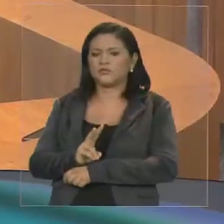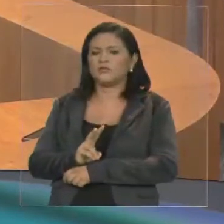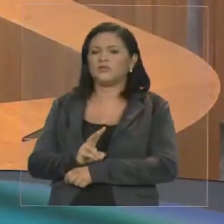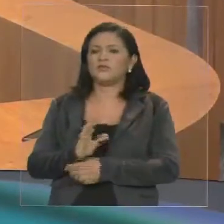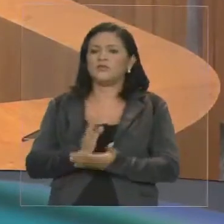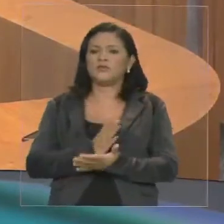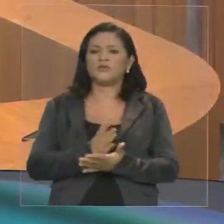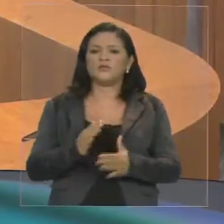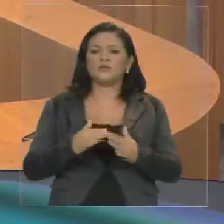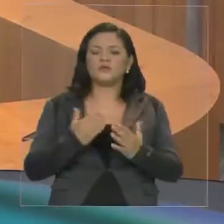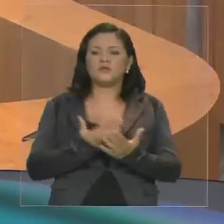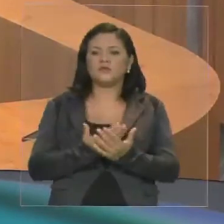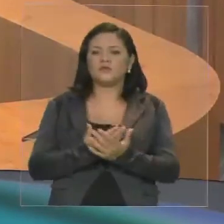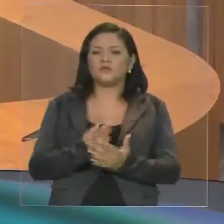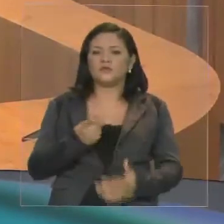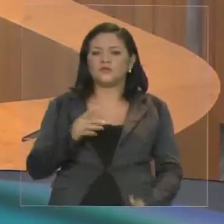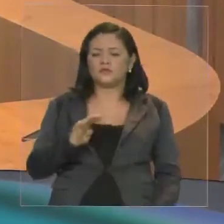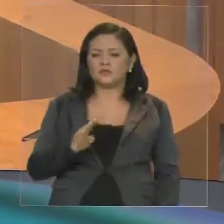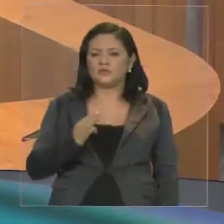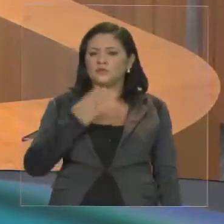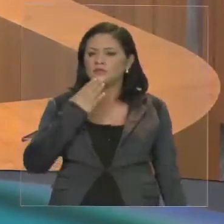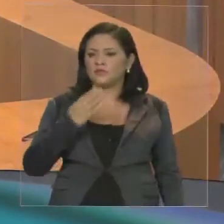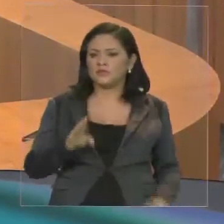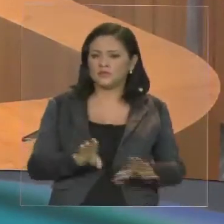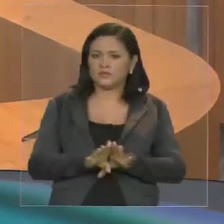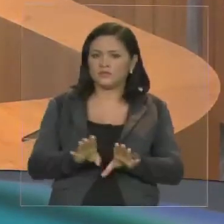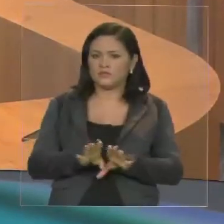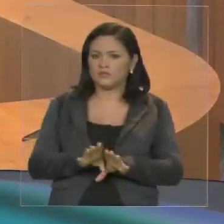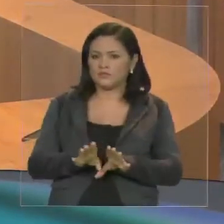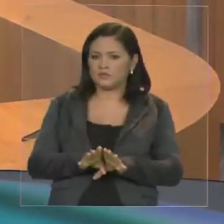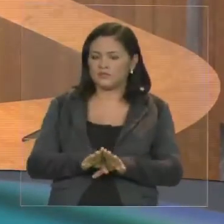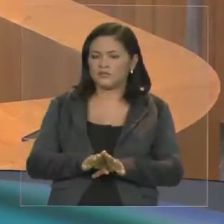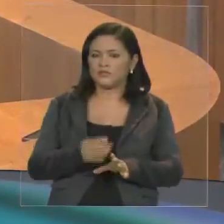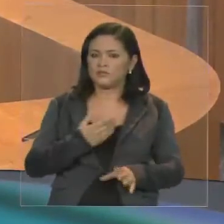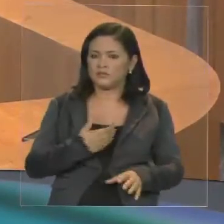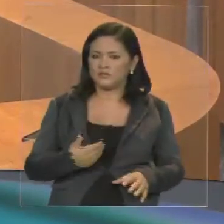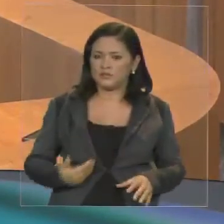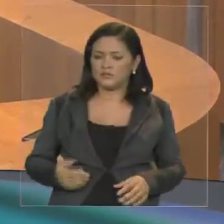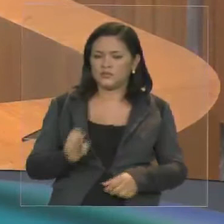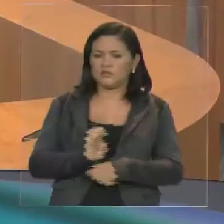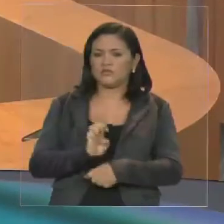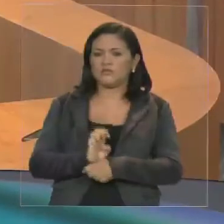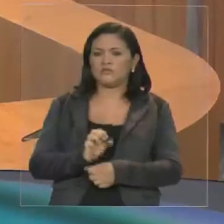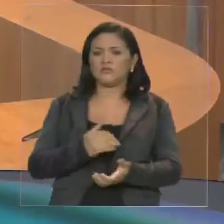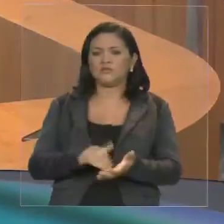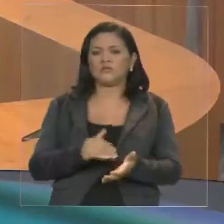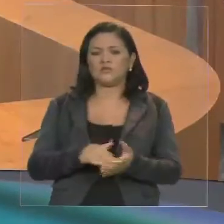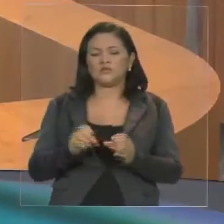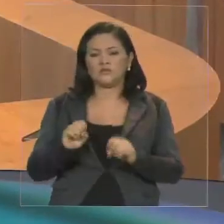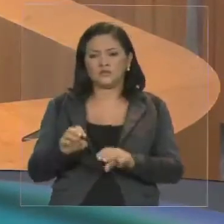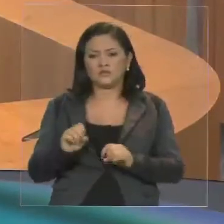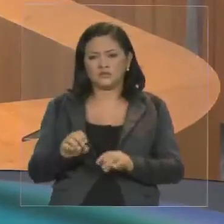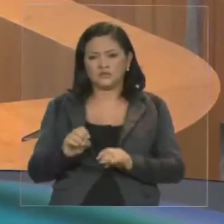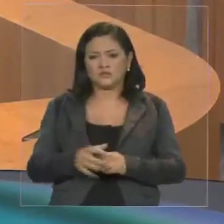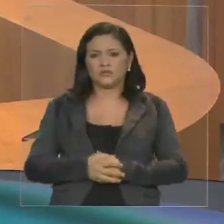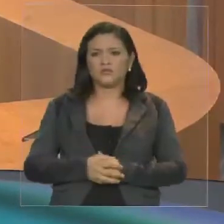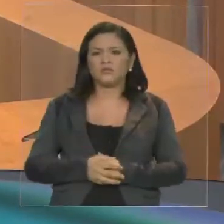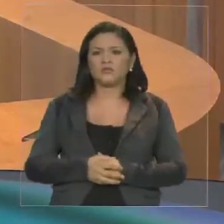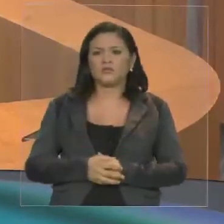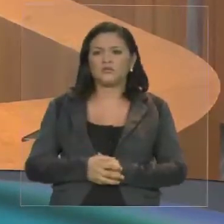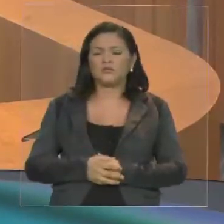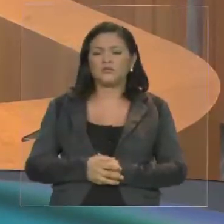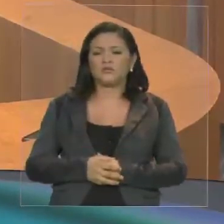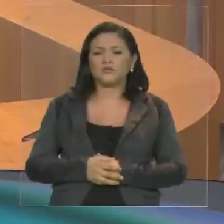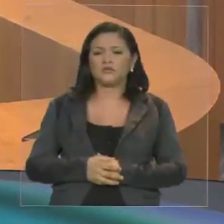fizemos um requerimento também solicitando ao governador do Estado e ao secretário de Educação que encaminhe